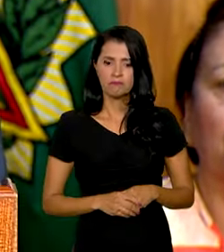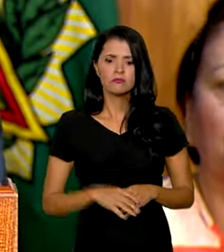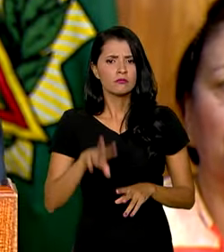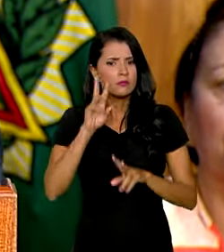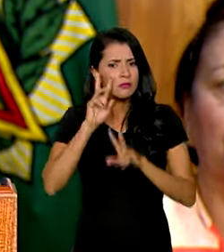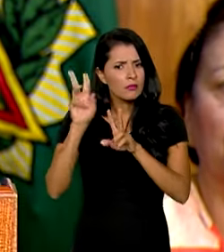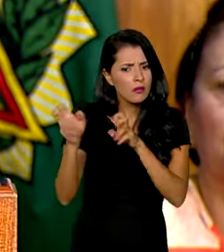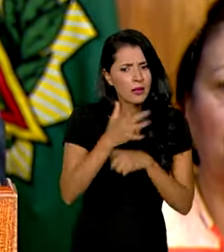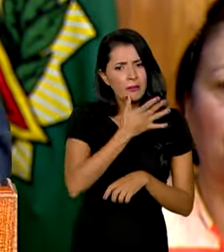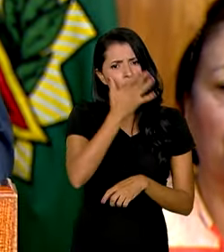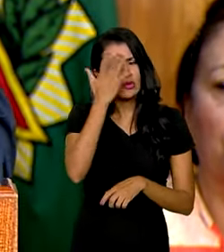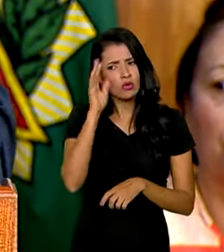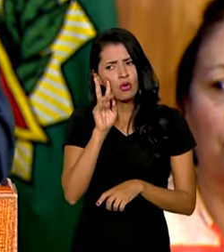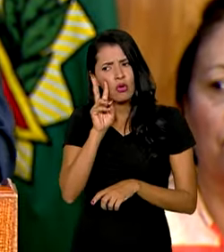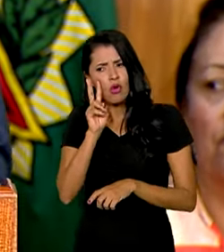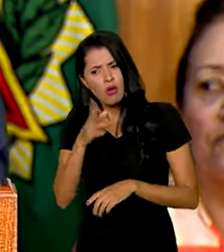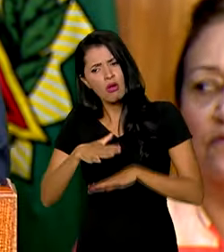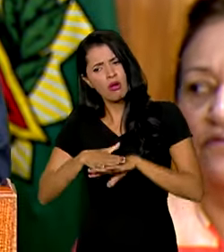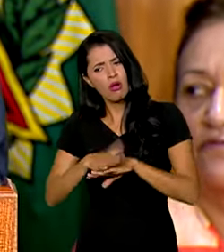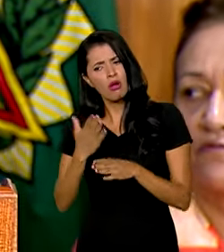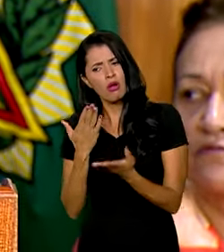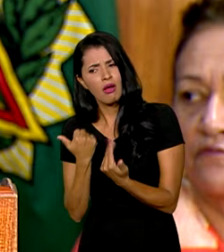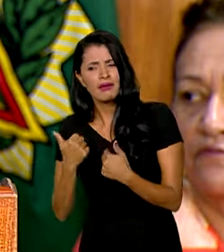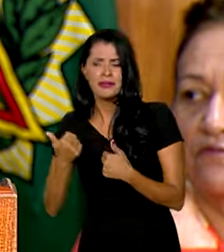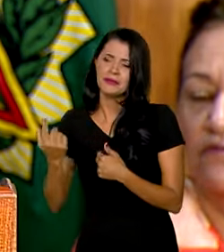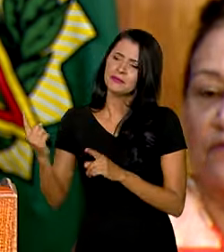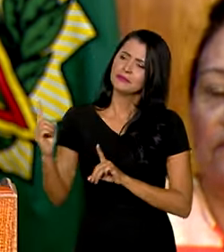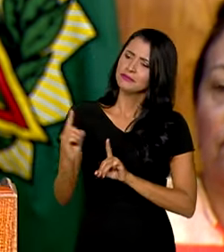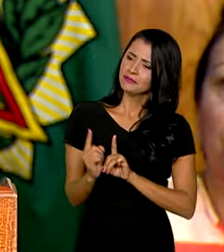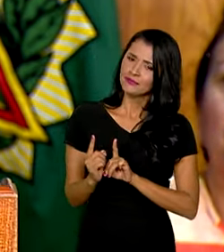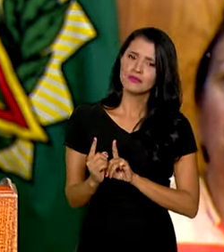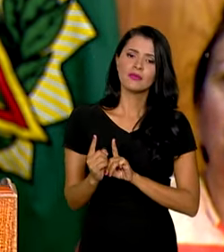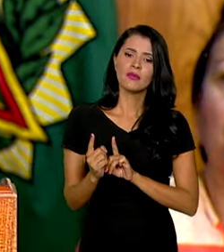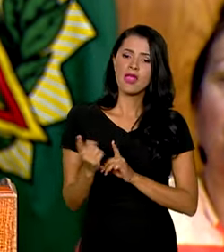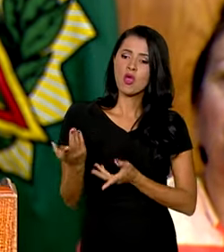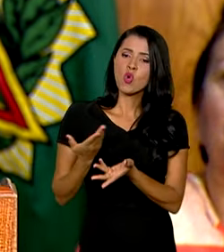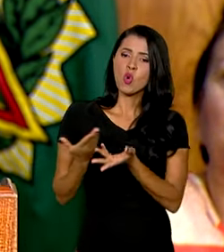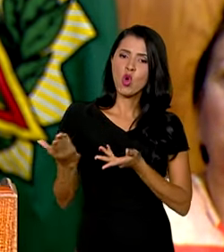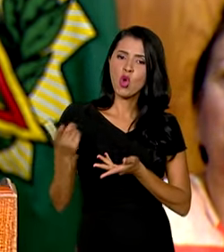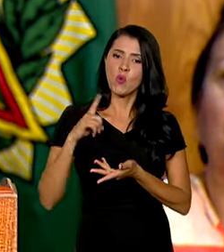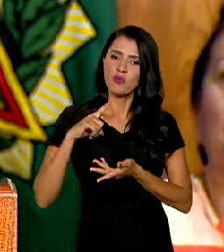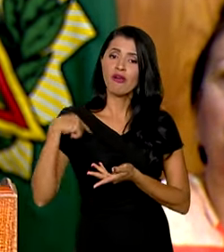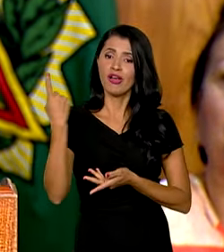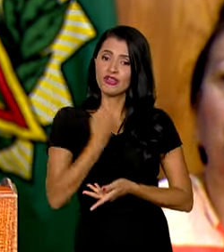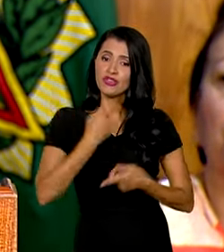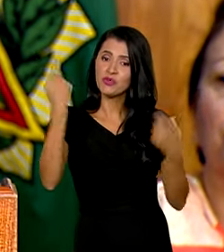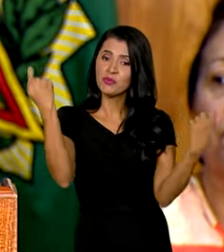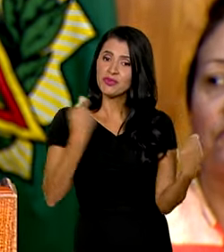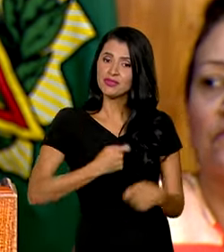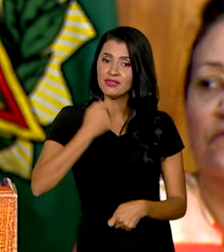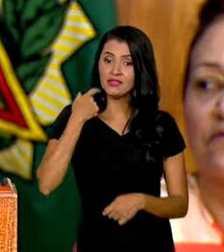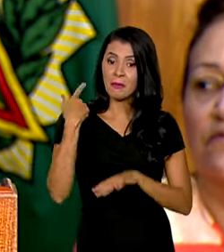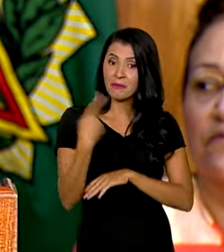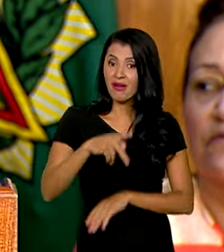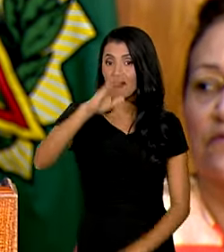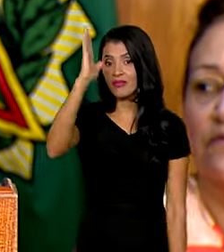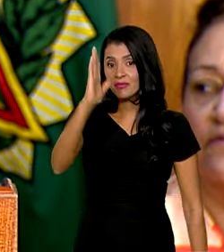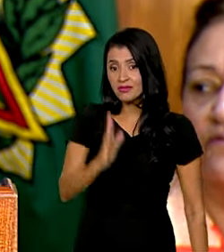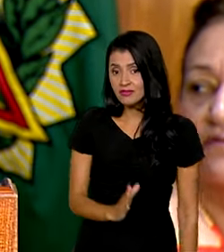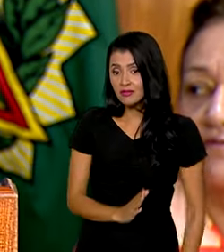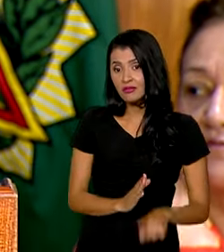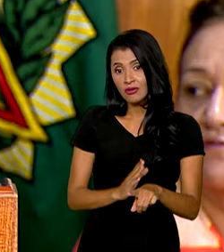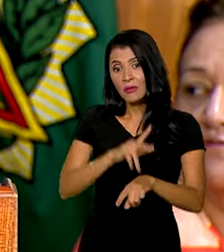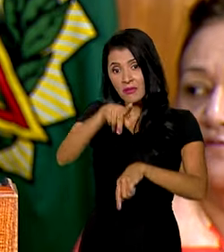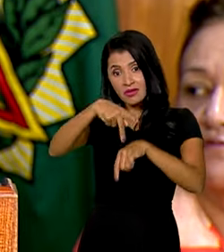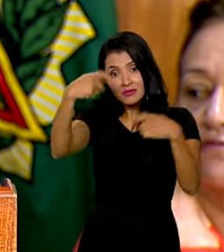as pessoas com humildade e conversar em troco, a troco daquilo que a gente precisa para esse país. Esse país precisa